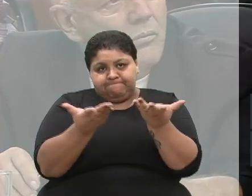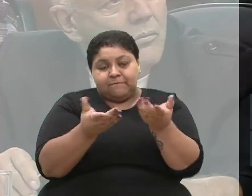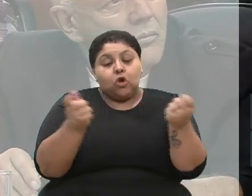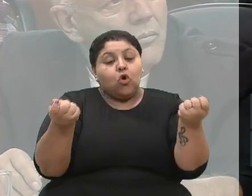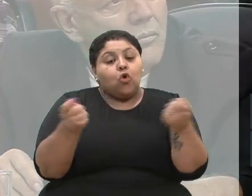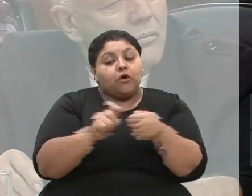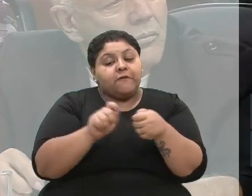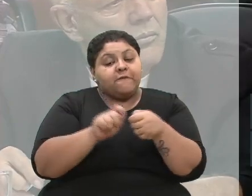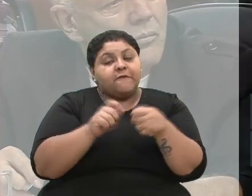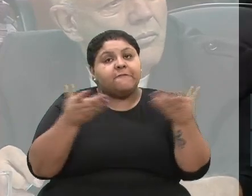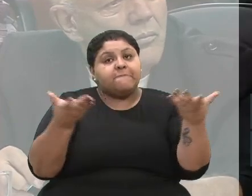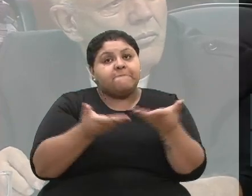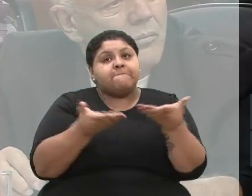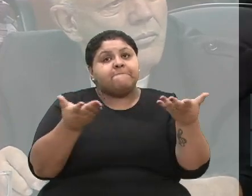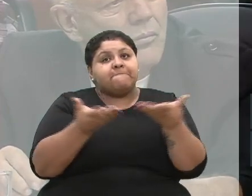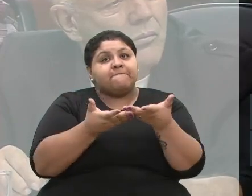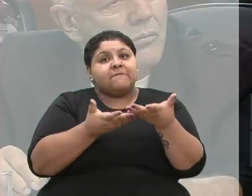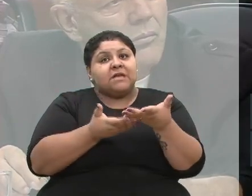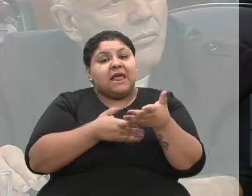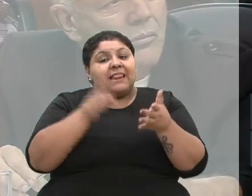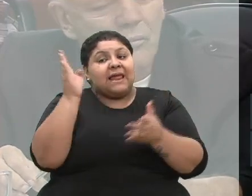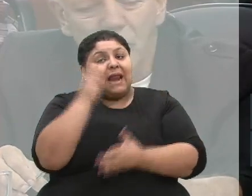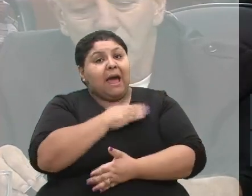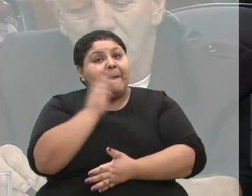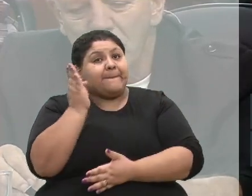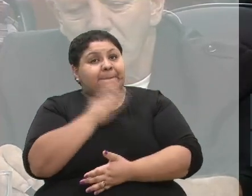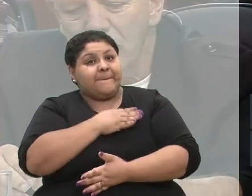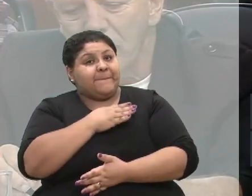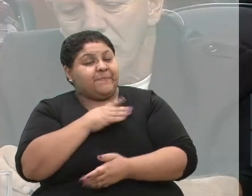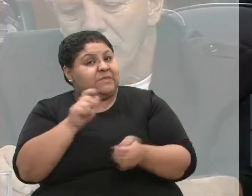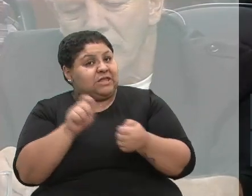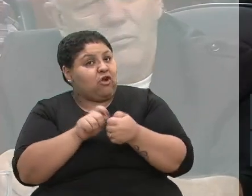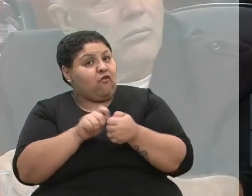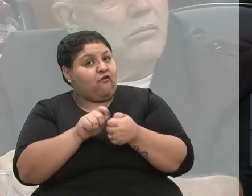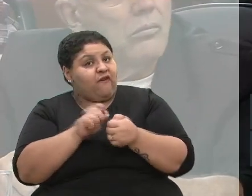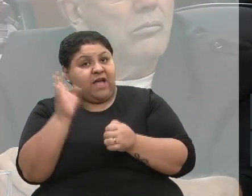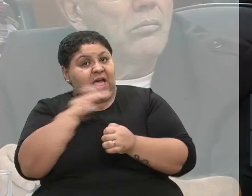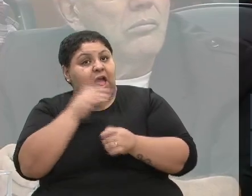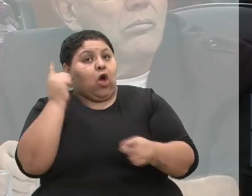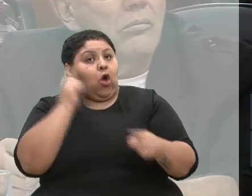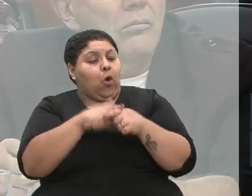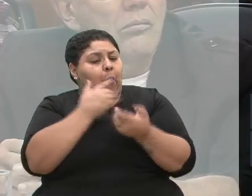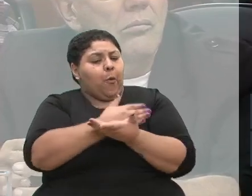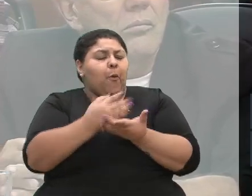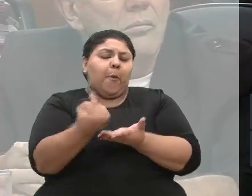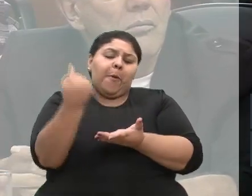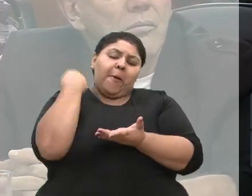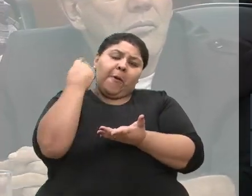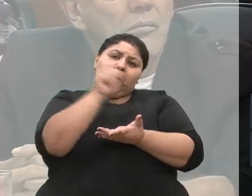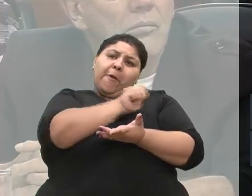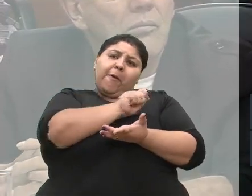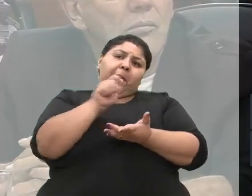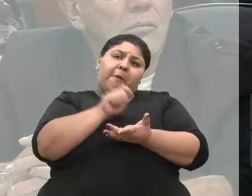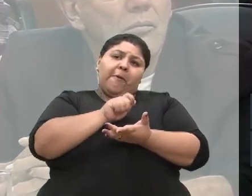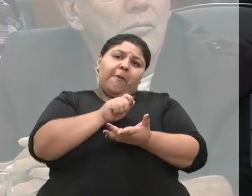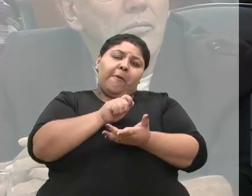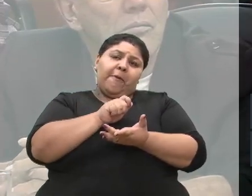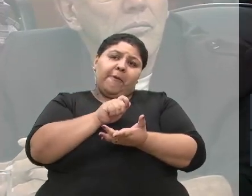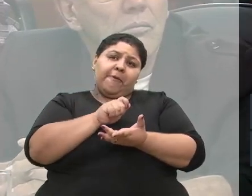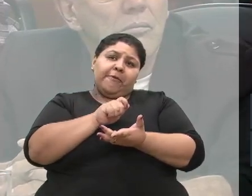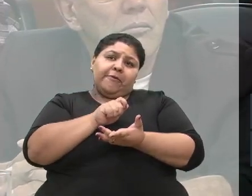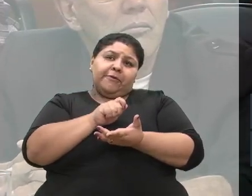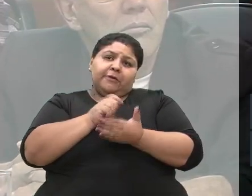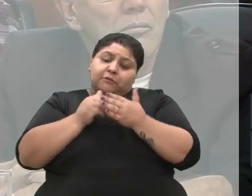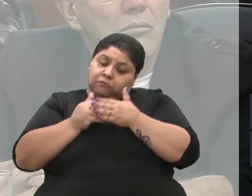feito nas coxas. Legítimo feito nas coxas. Porque começou lá em agosto o Hospital Pompeia, e ele não vai prorrogar